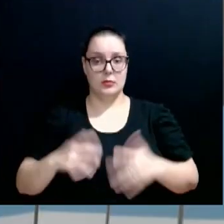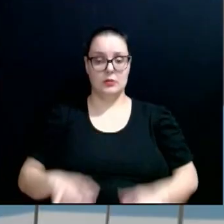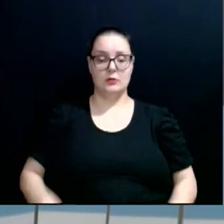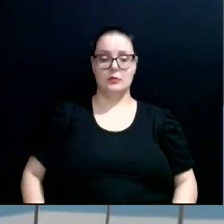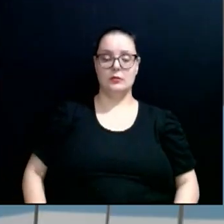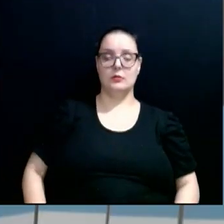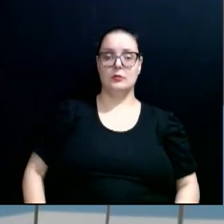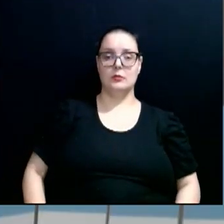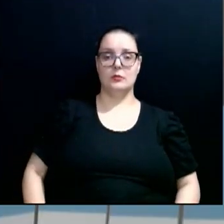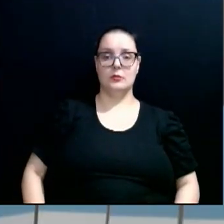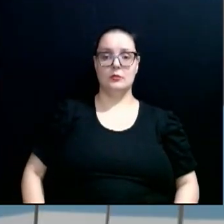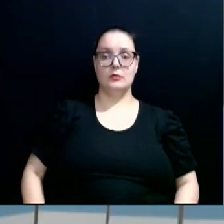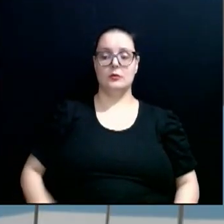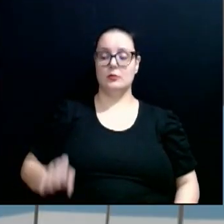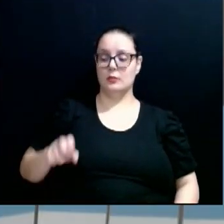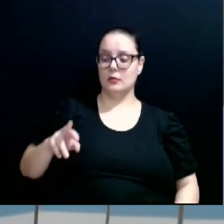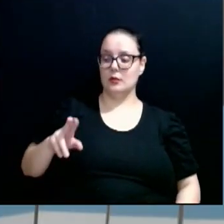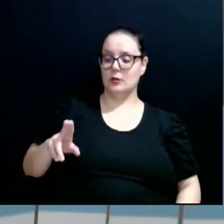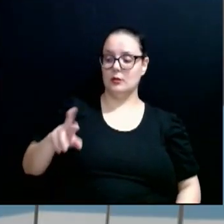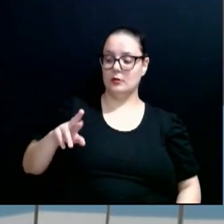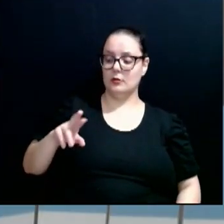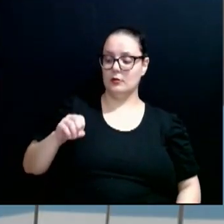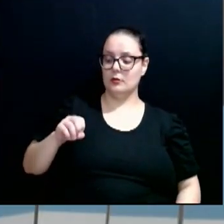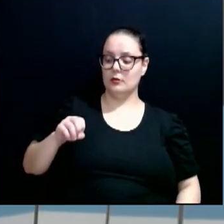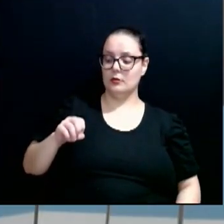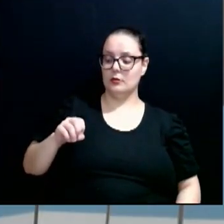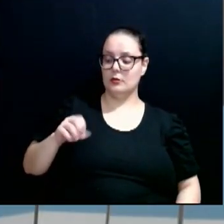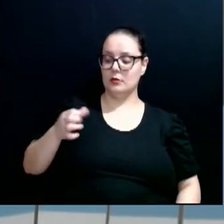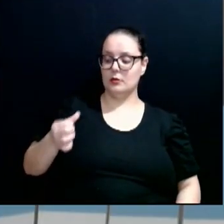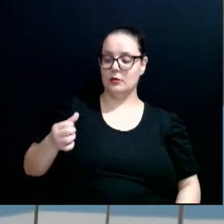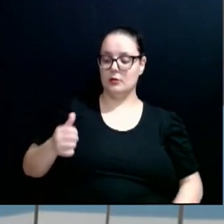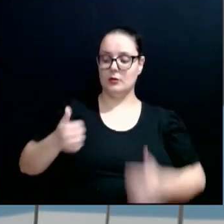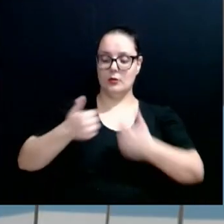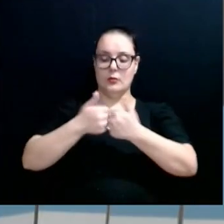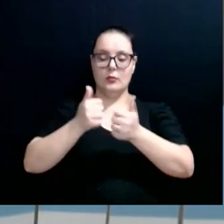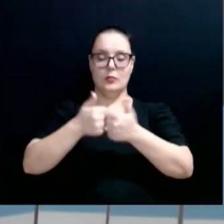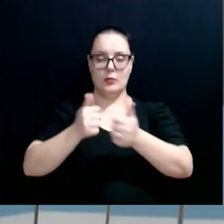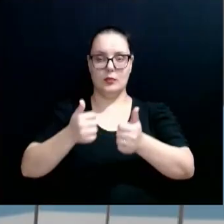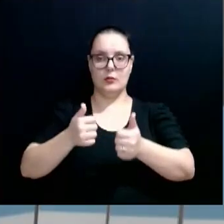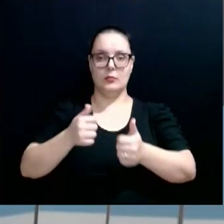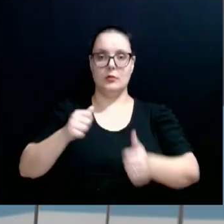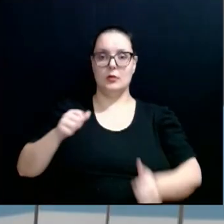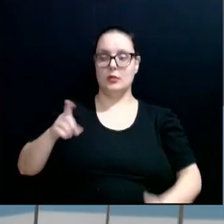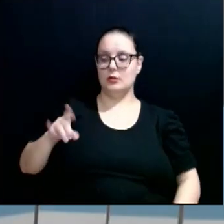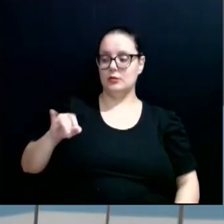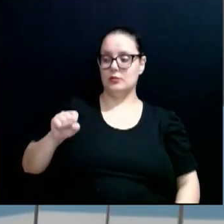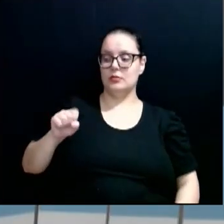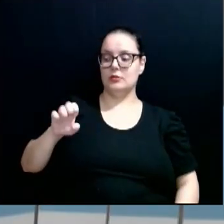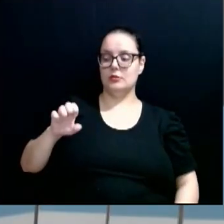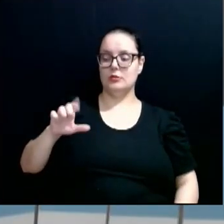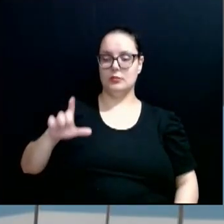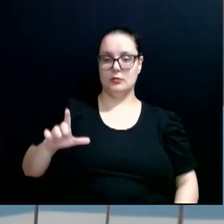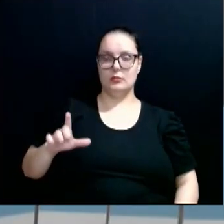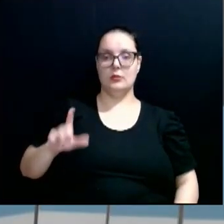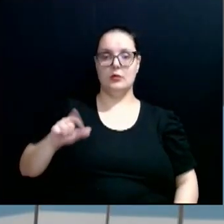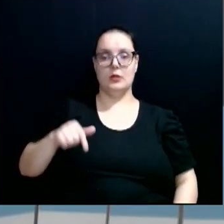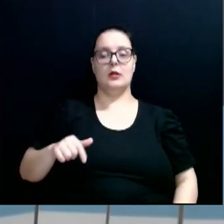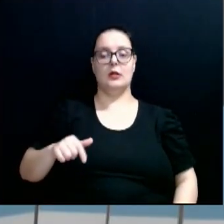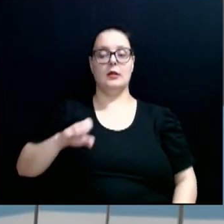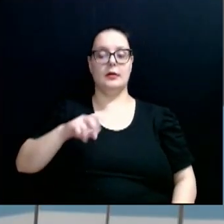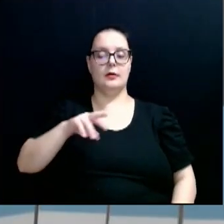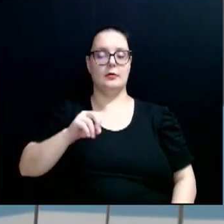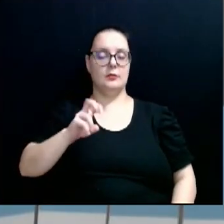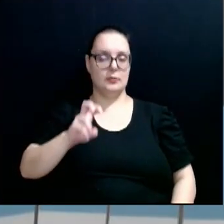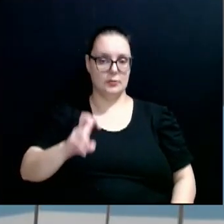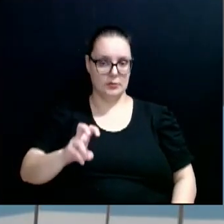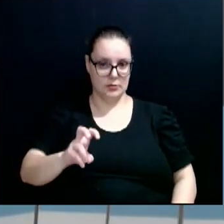Euro 6 hoje, o ônibus a diesel é Euro 5, né? Os veículos novos, eu não